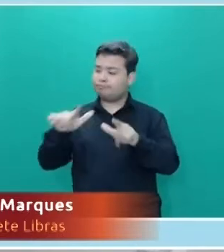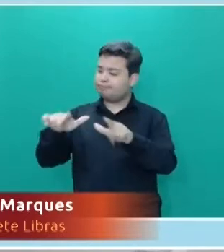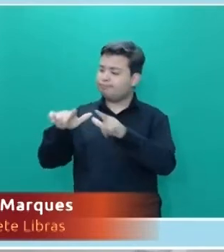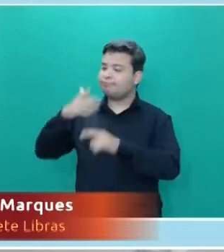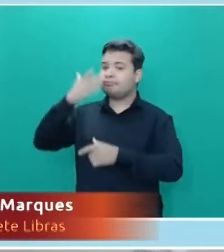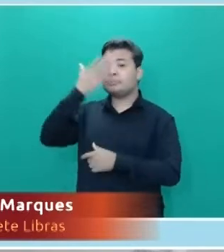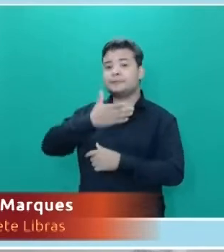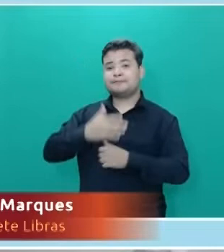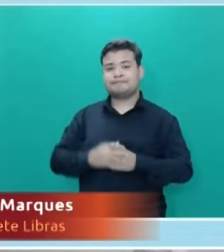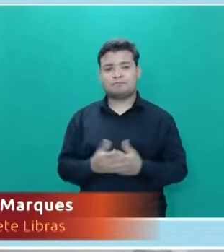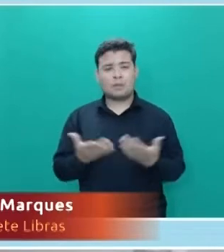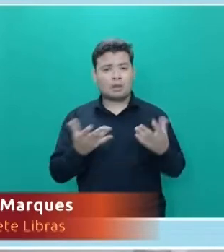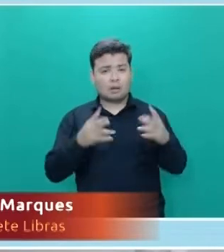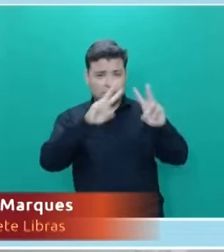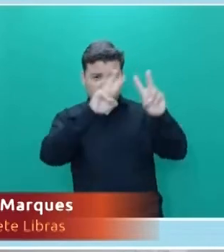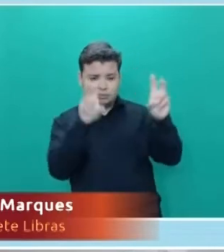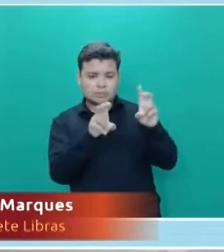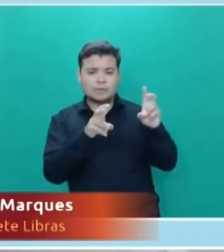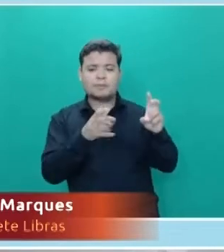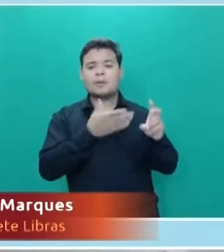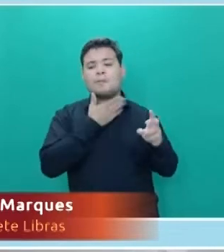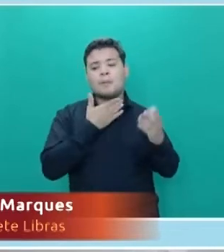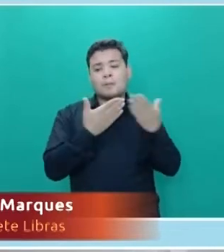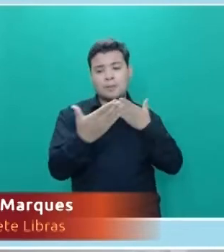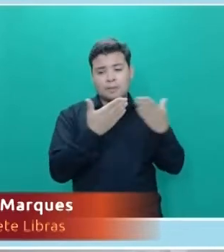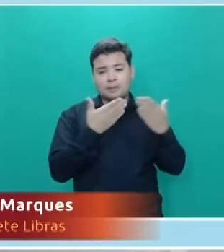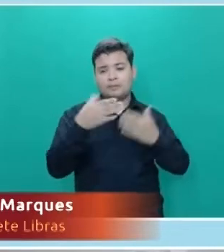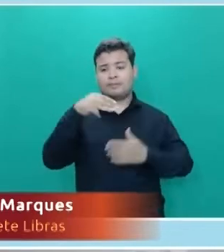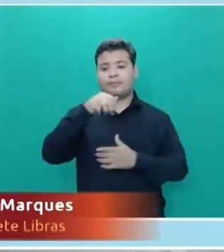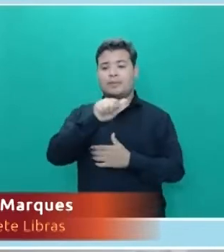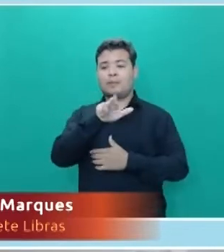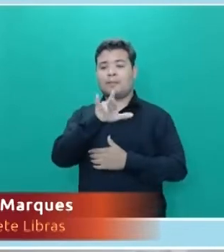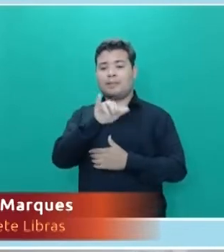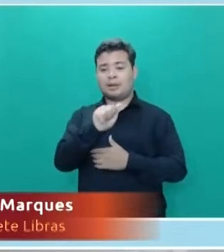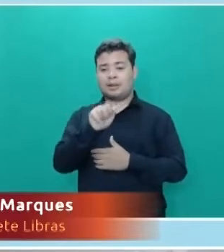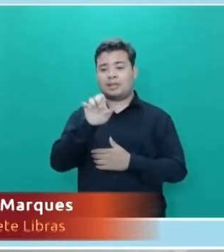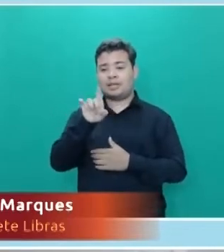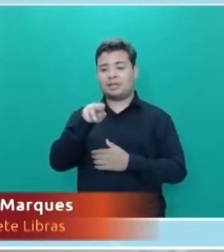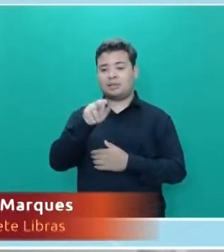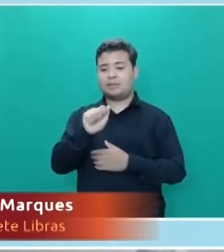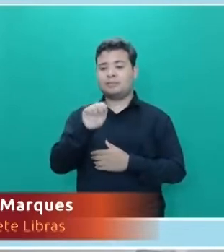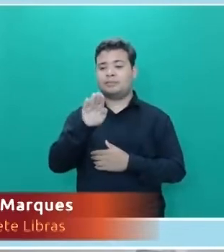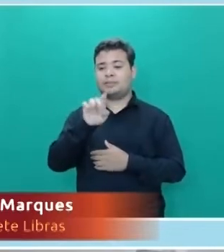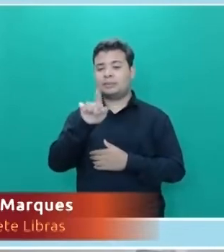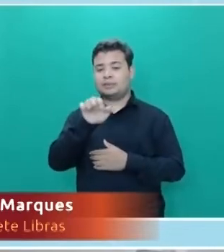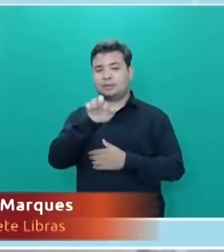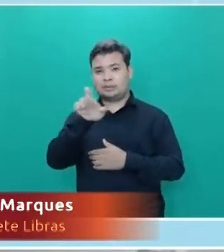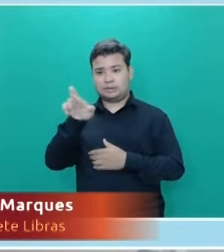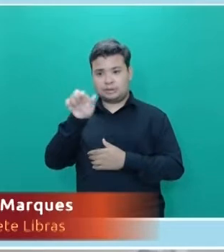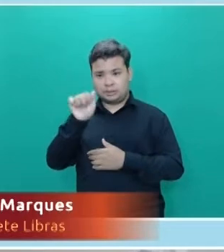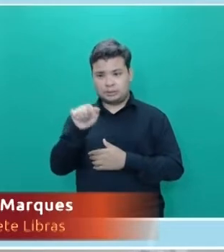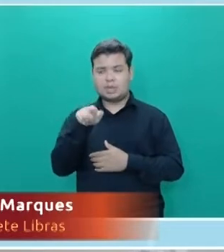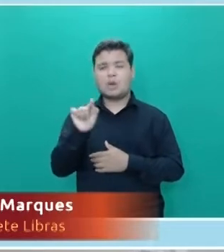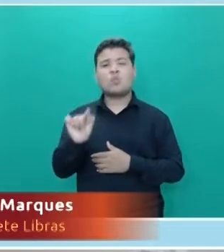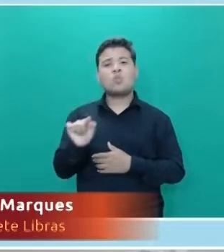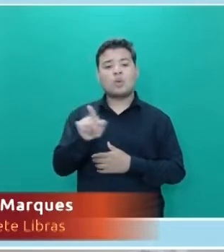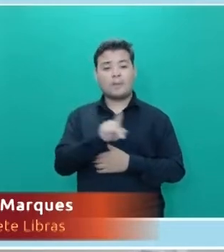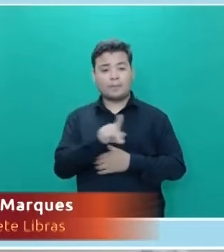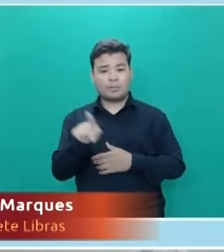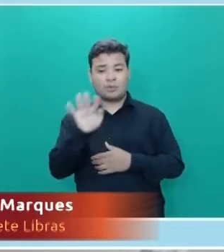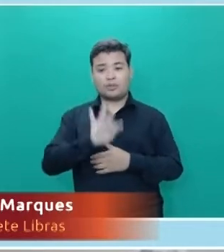conversamos agora com a Maria Edna Bezerra, ela que é professora da Faculdade